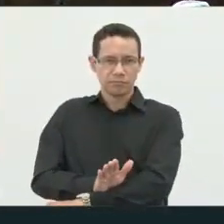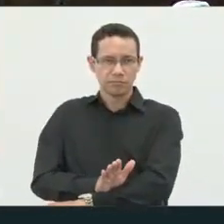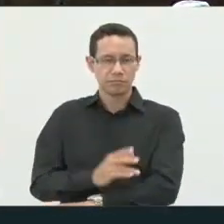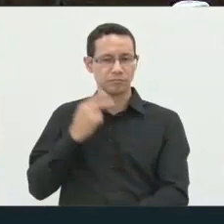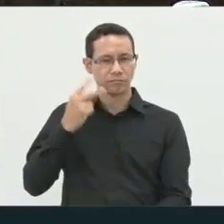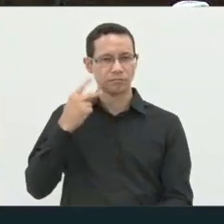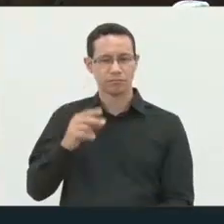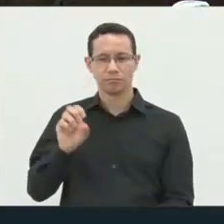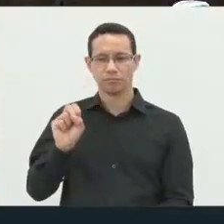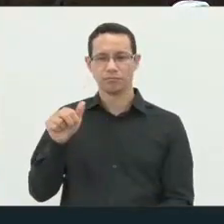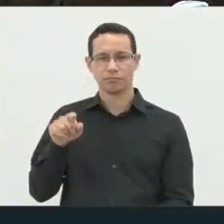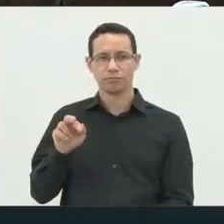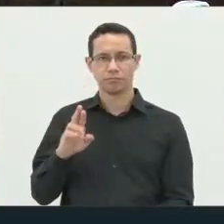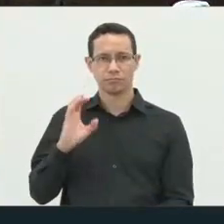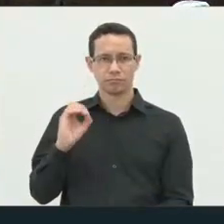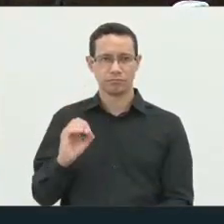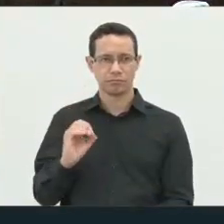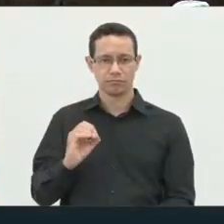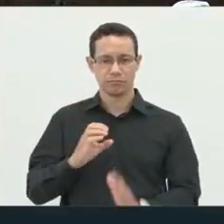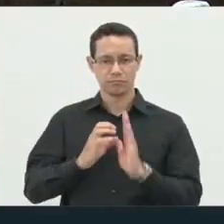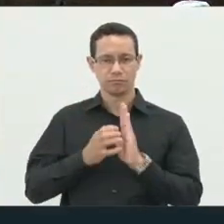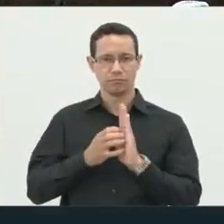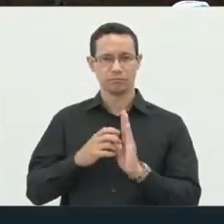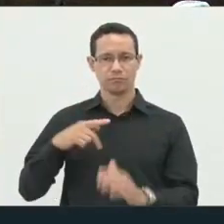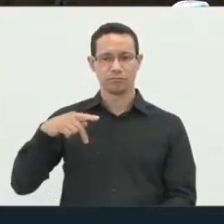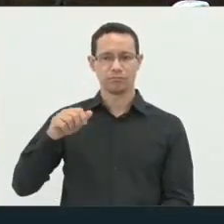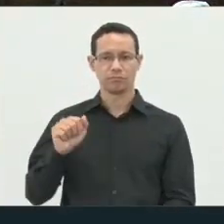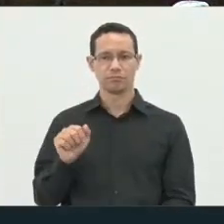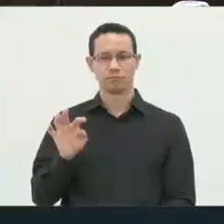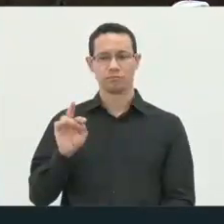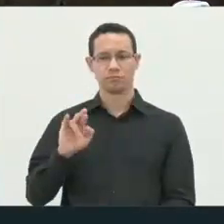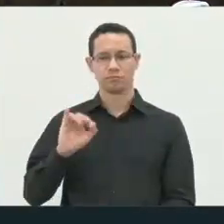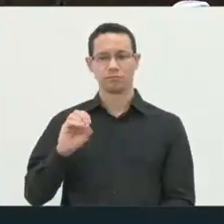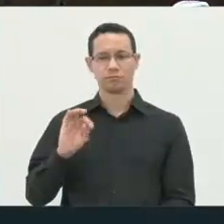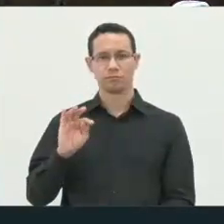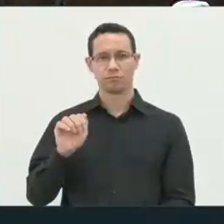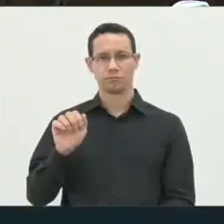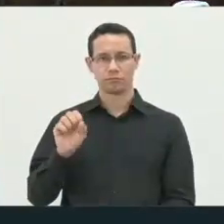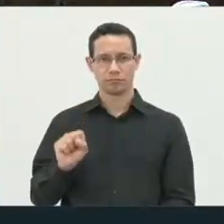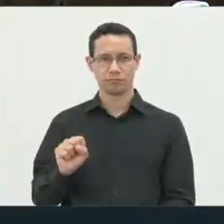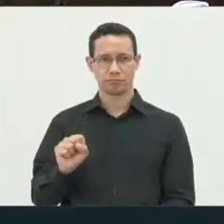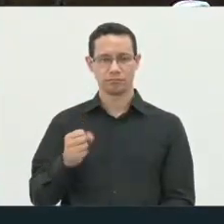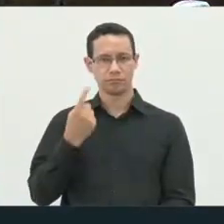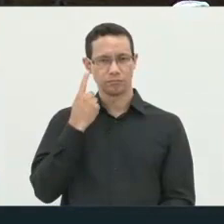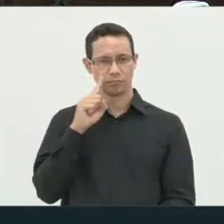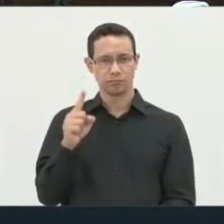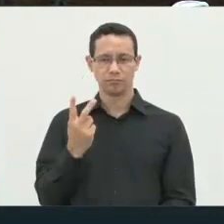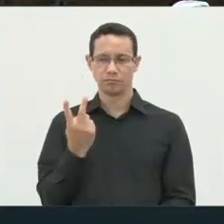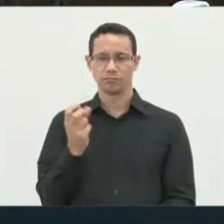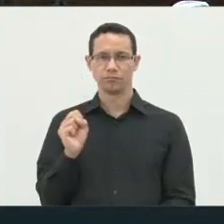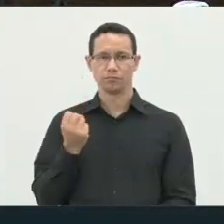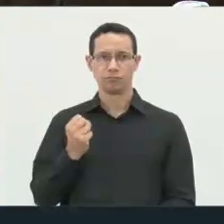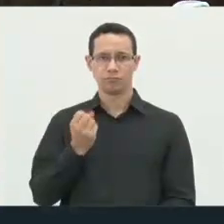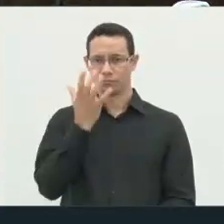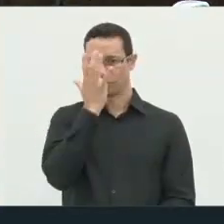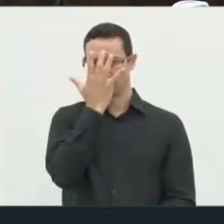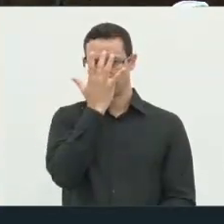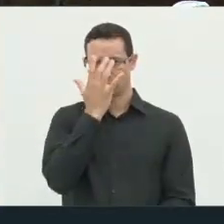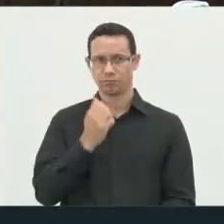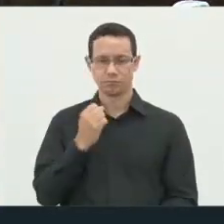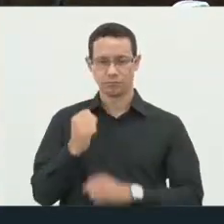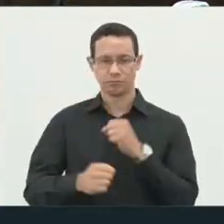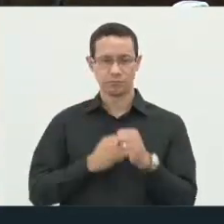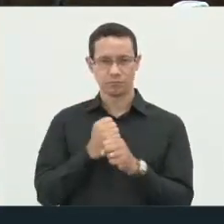fantiel do Patriotas de Caxias do Sul no dia 28 de Fevereiro do corrente ano